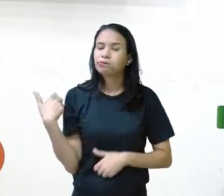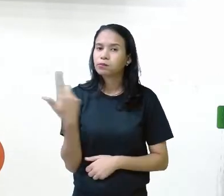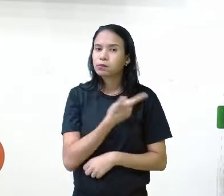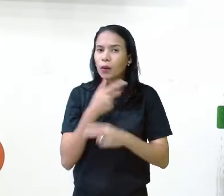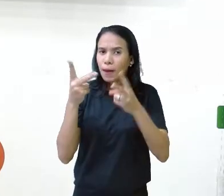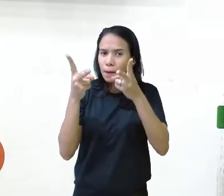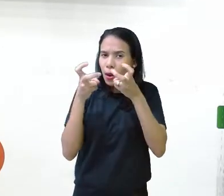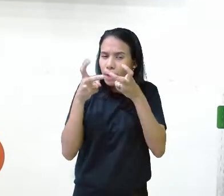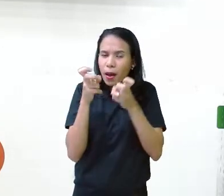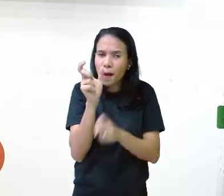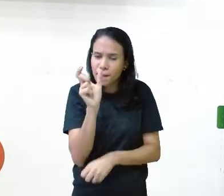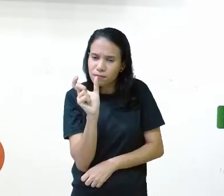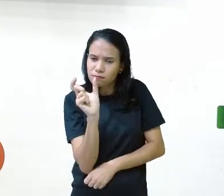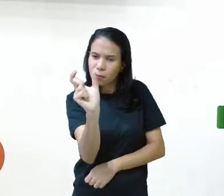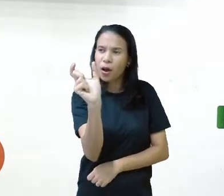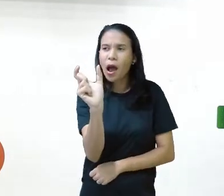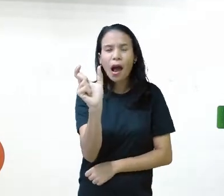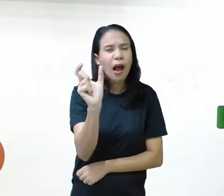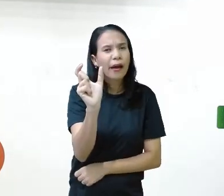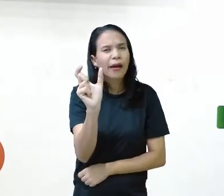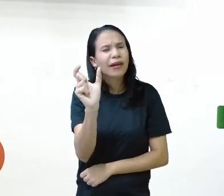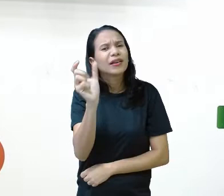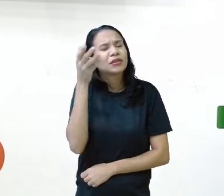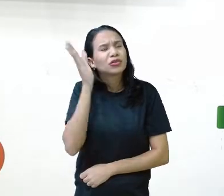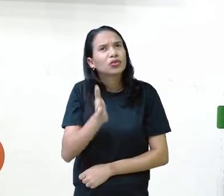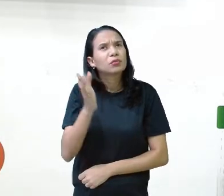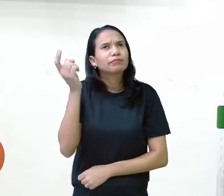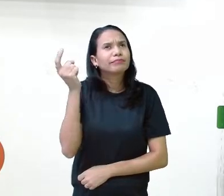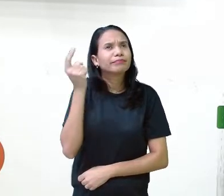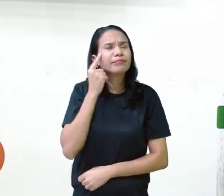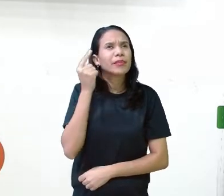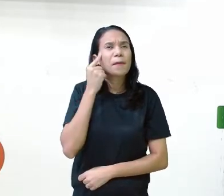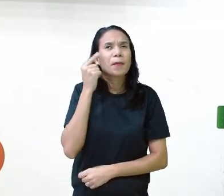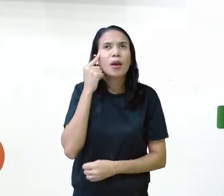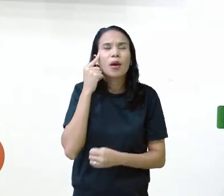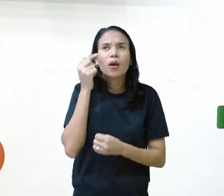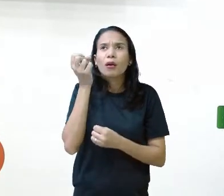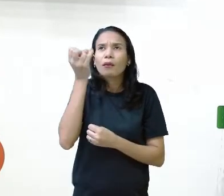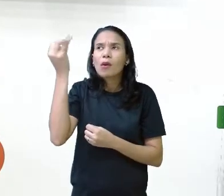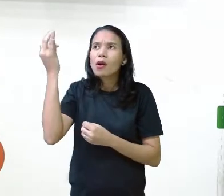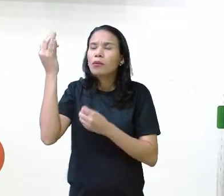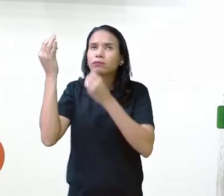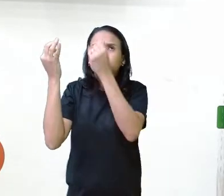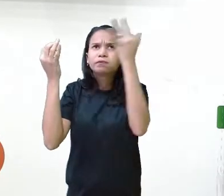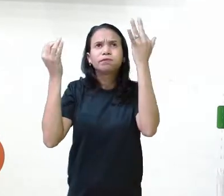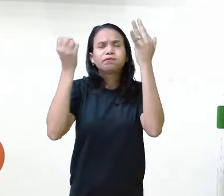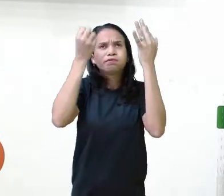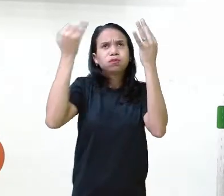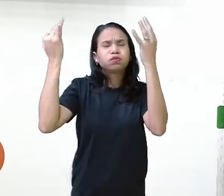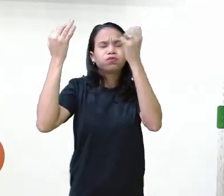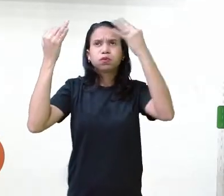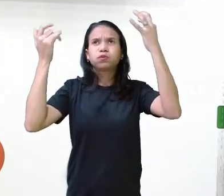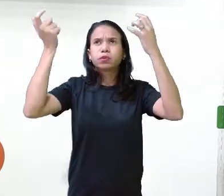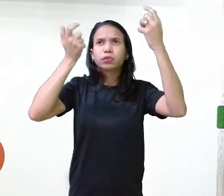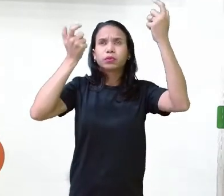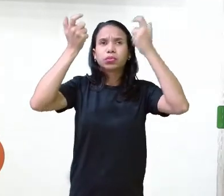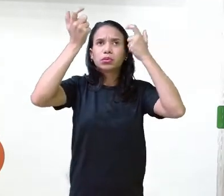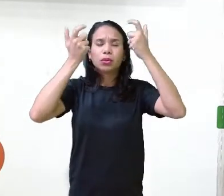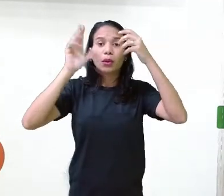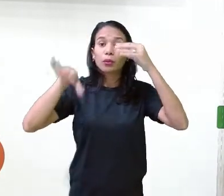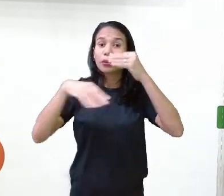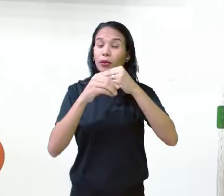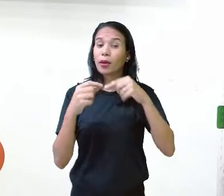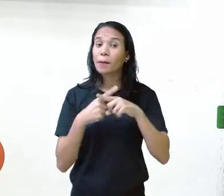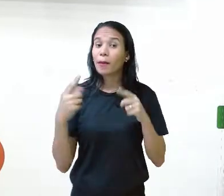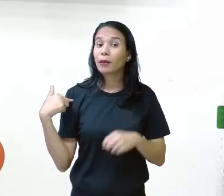essa palavra, dislexia, já vem muitos pensamentos agregando a isso.